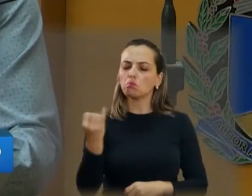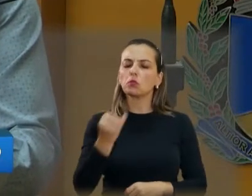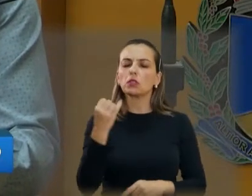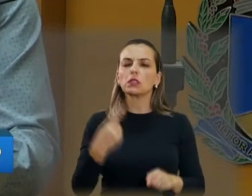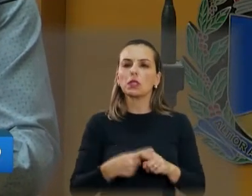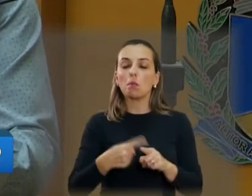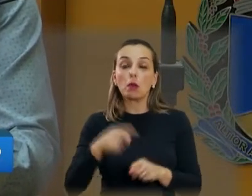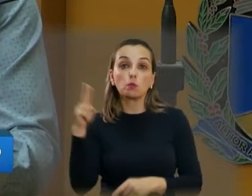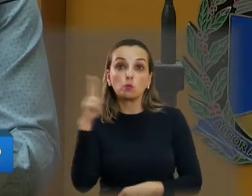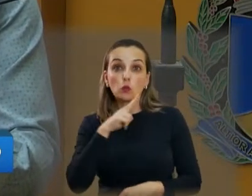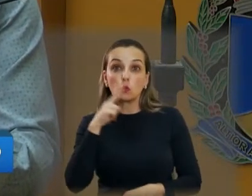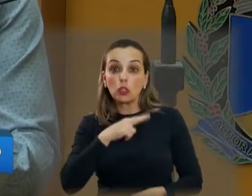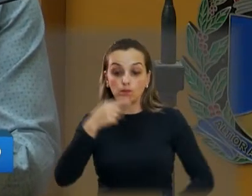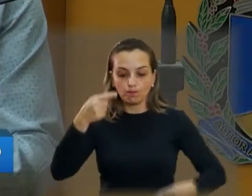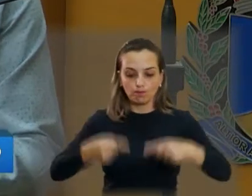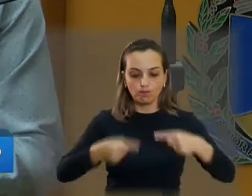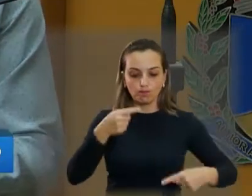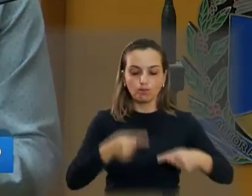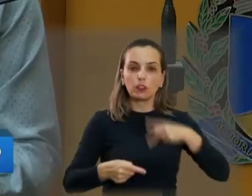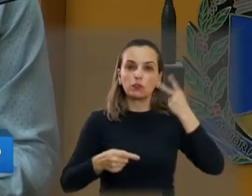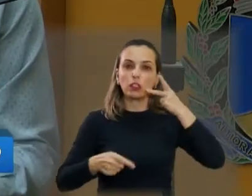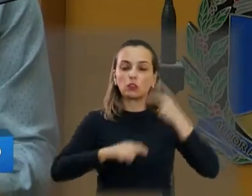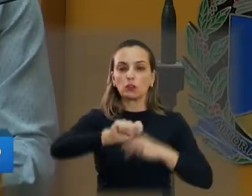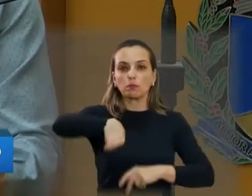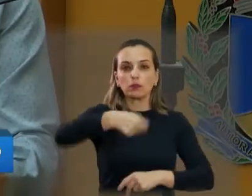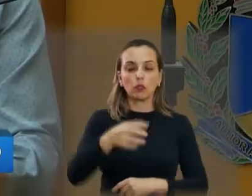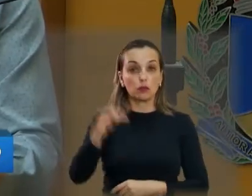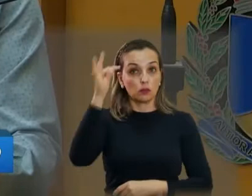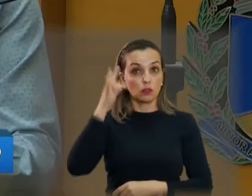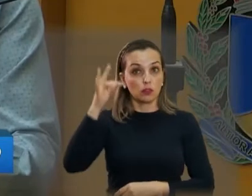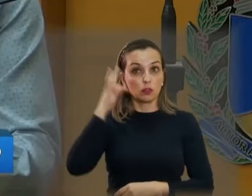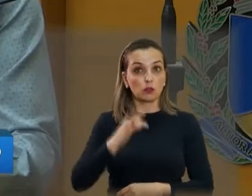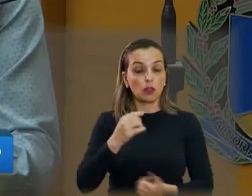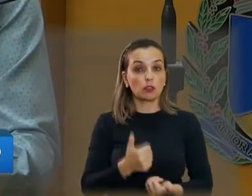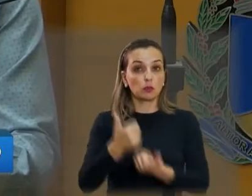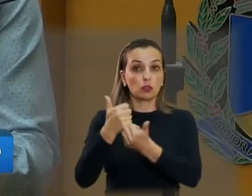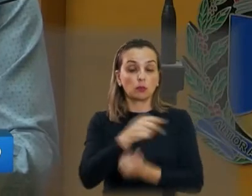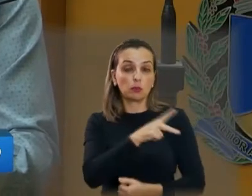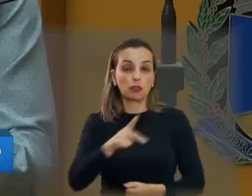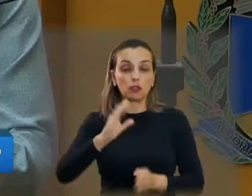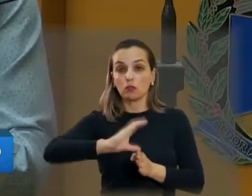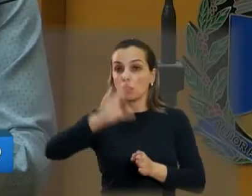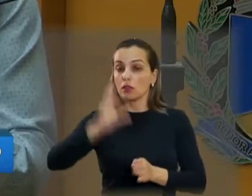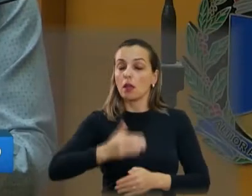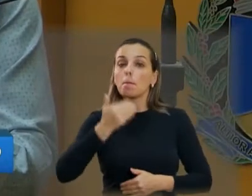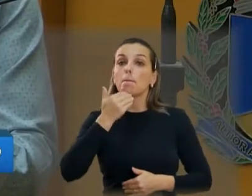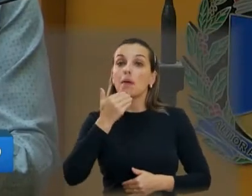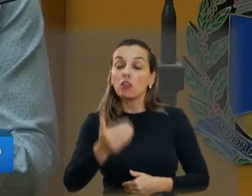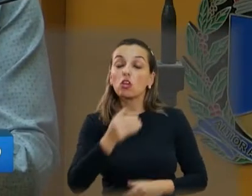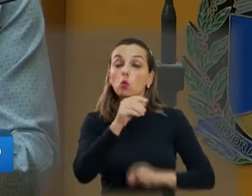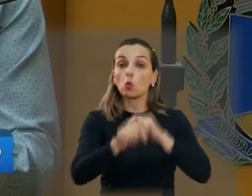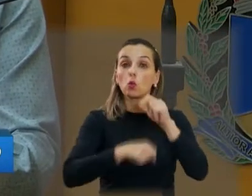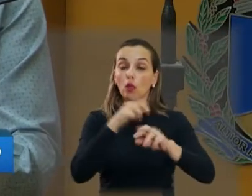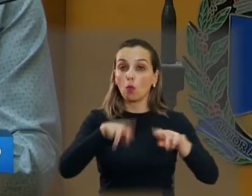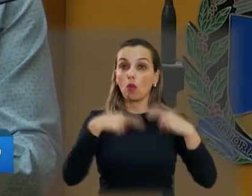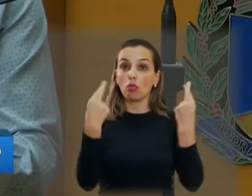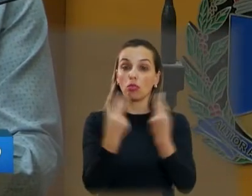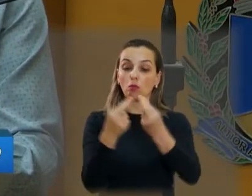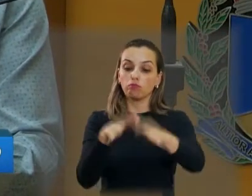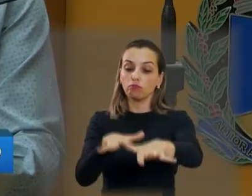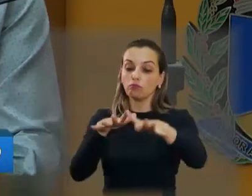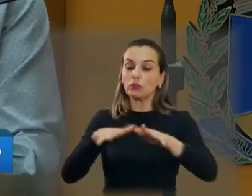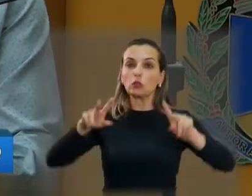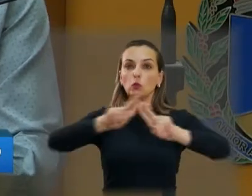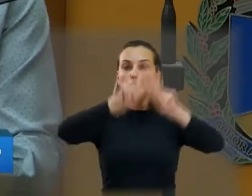a vereadora Tainara Faria, vice-presidente desta Câmara Municipal, requereu a realização da audiência pública com o